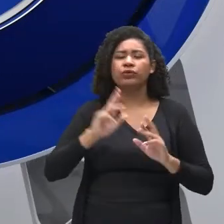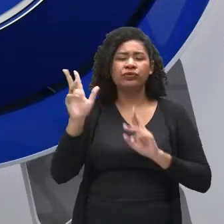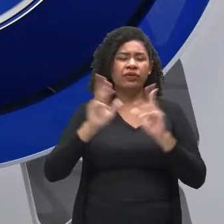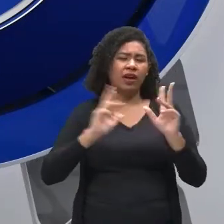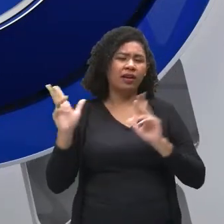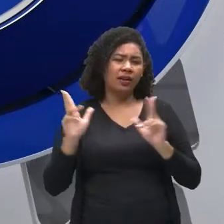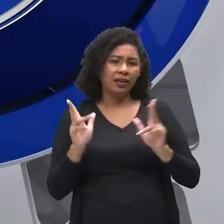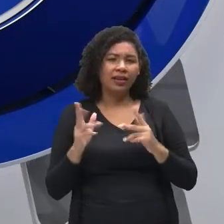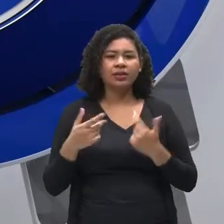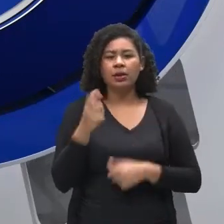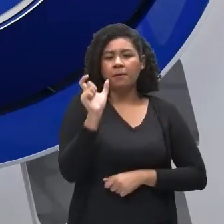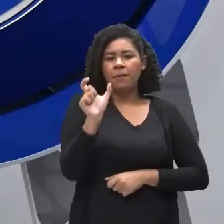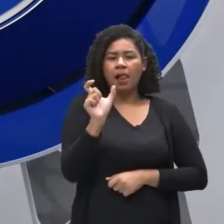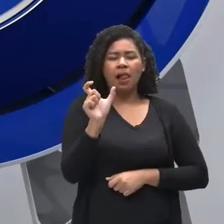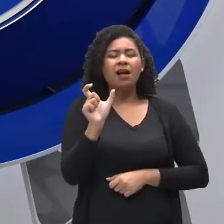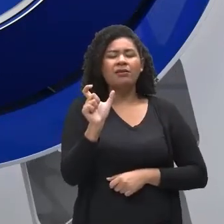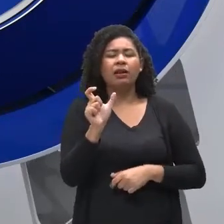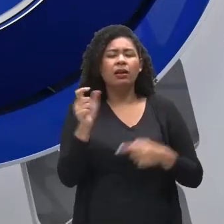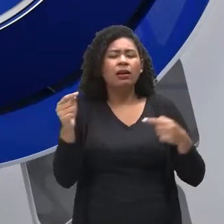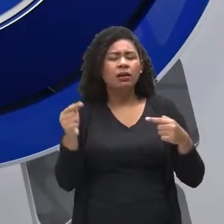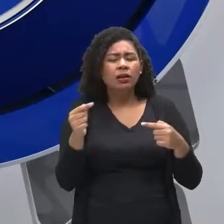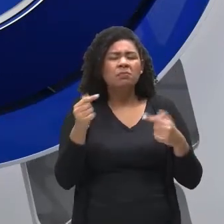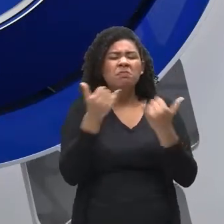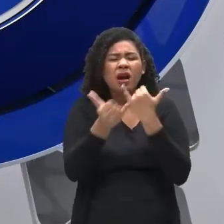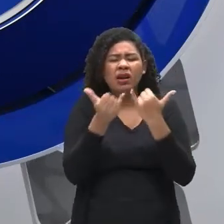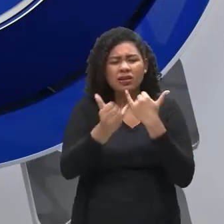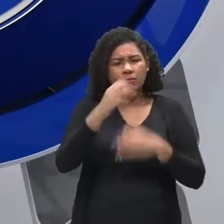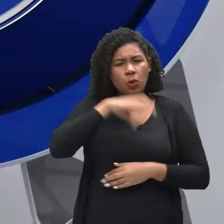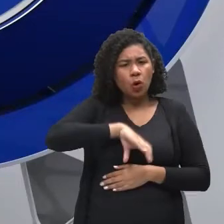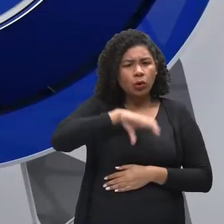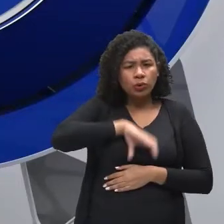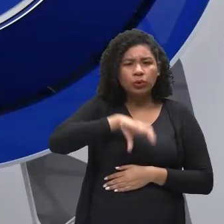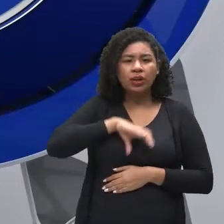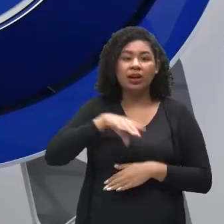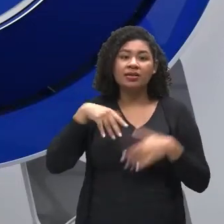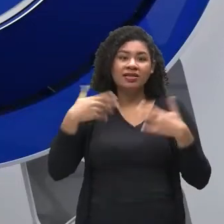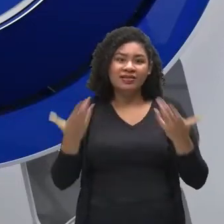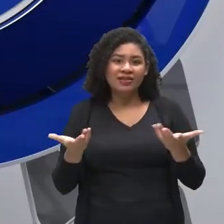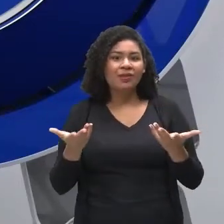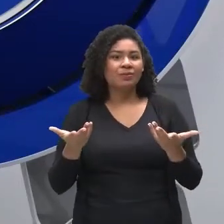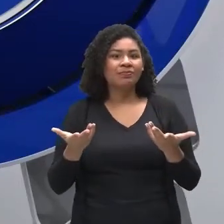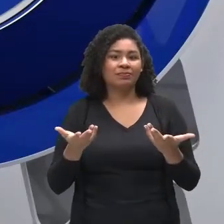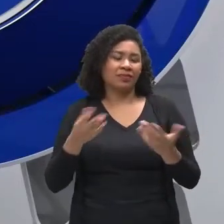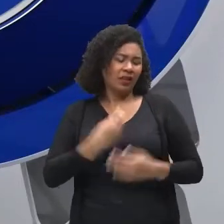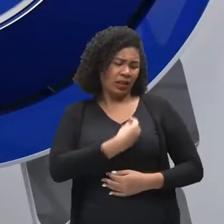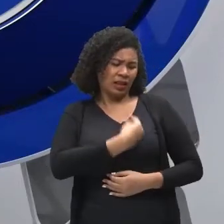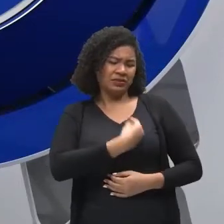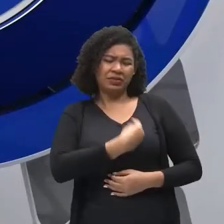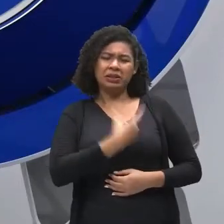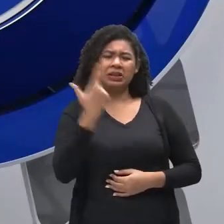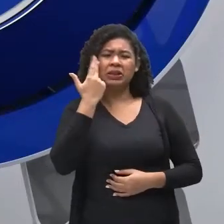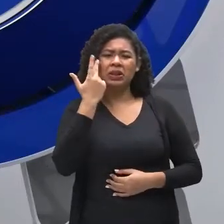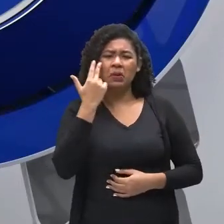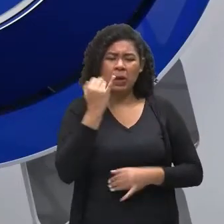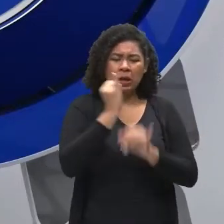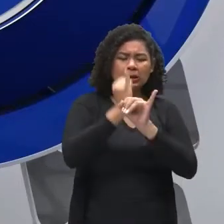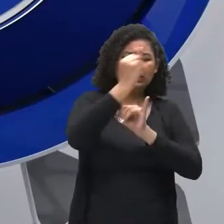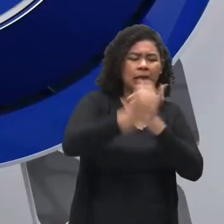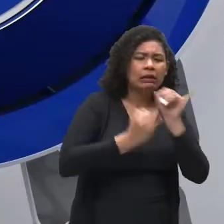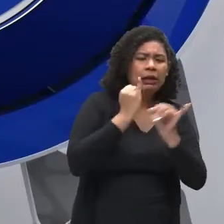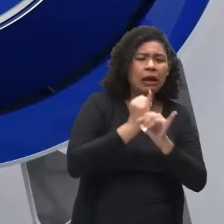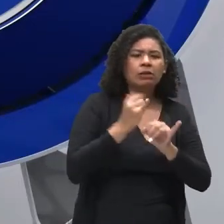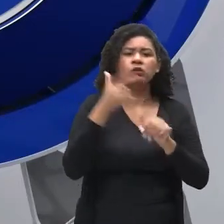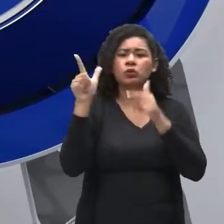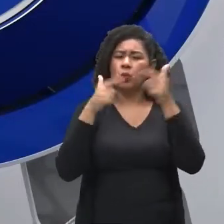e mais aquilo que você já ouviu falar sobre o assunto, às vezes nem é na sala de aula, na sua vivência mesmo, na internet, isso aqui eu já